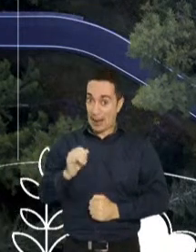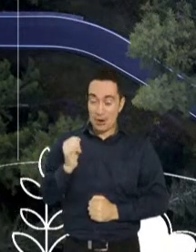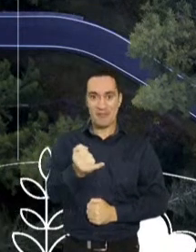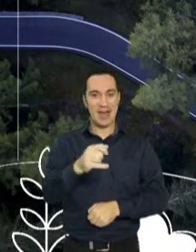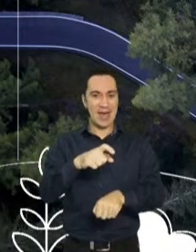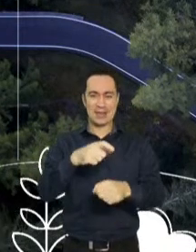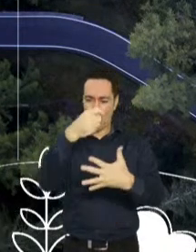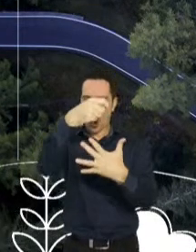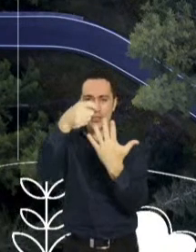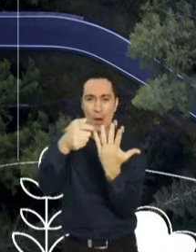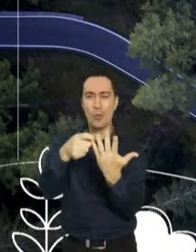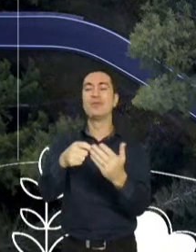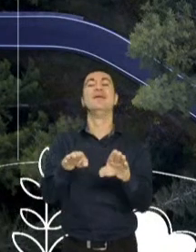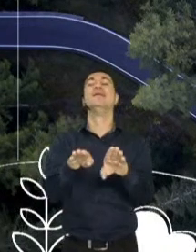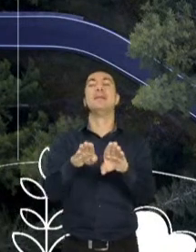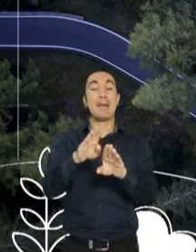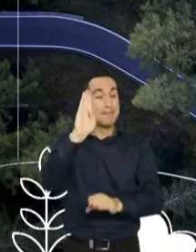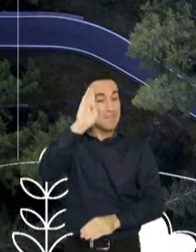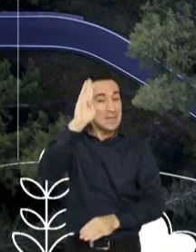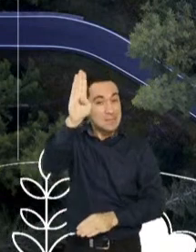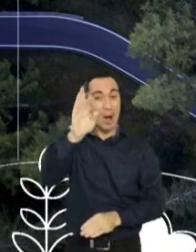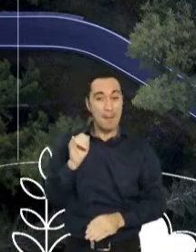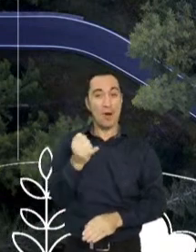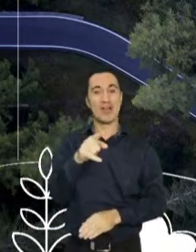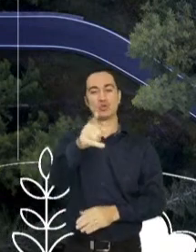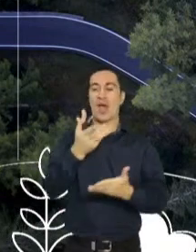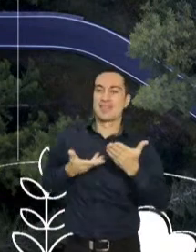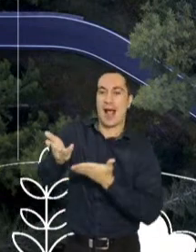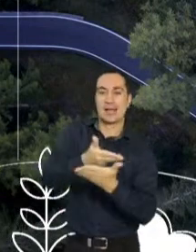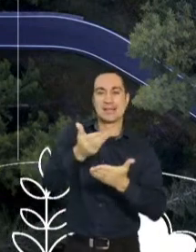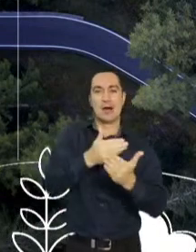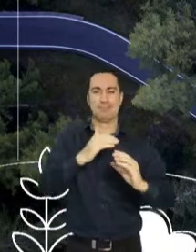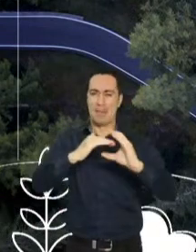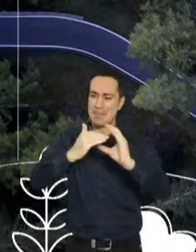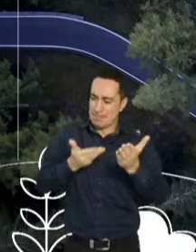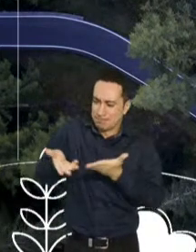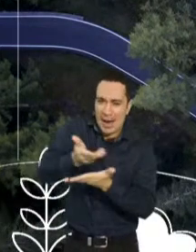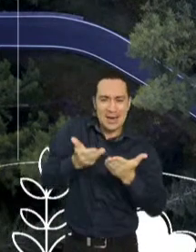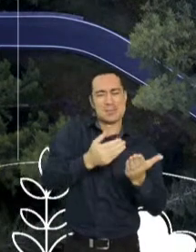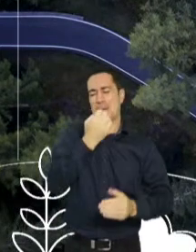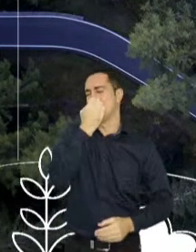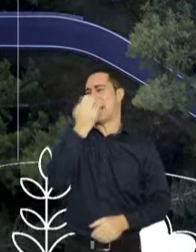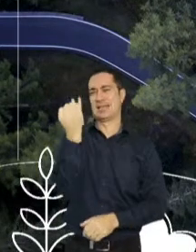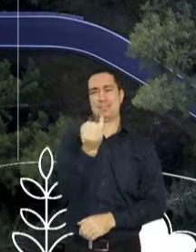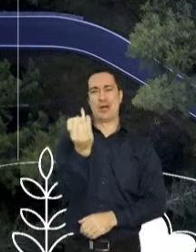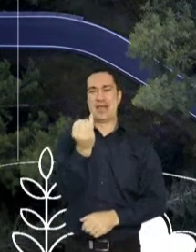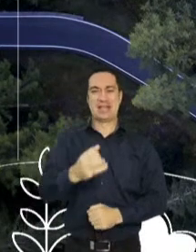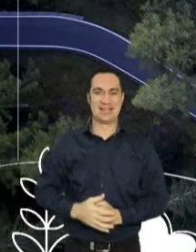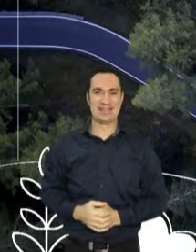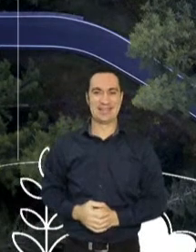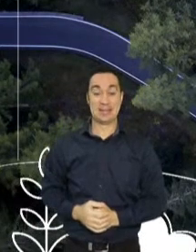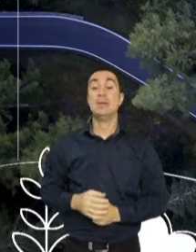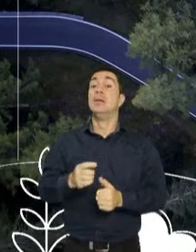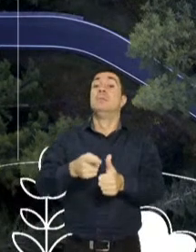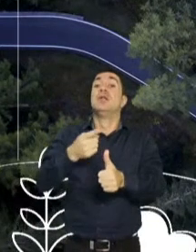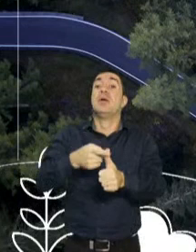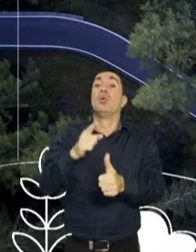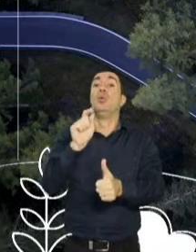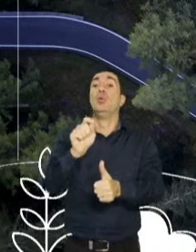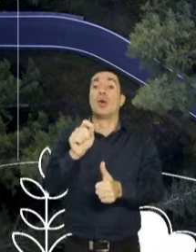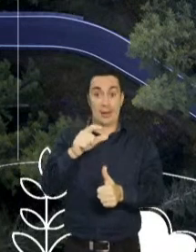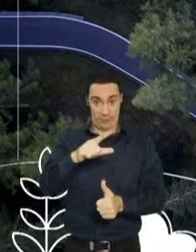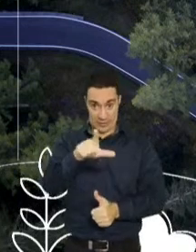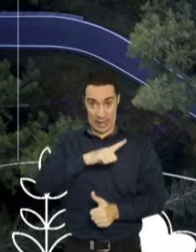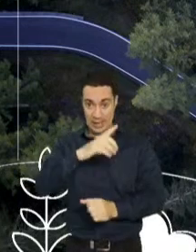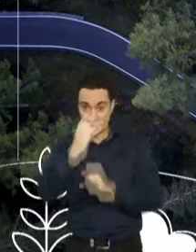aproveite melhor o conteúdo e principalmente a sua interação. Ela é o mais importante aqui hoje. Então, certifique-se de que você